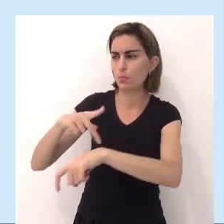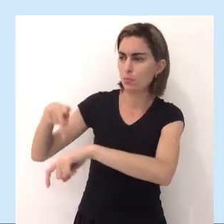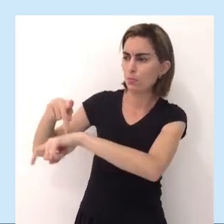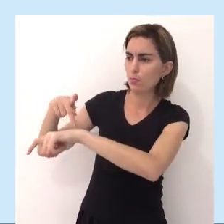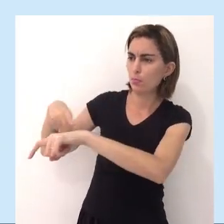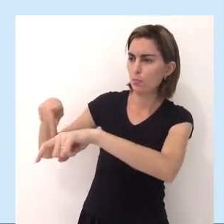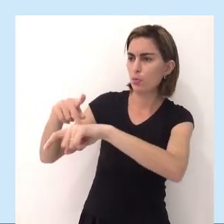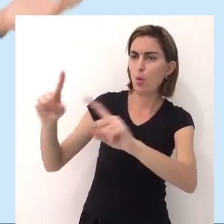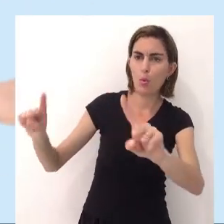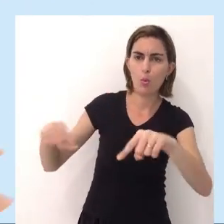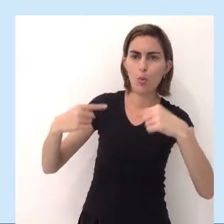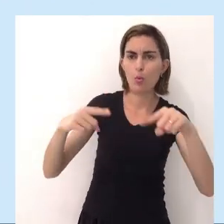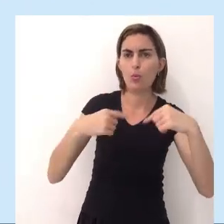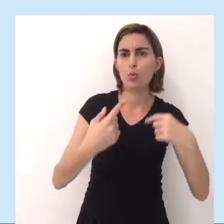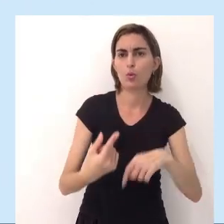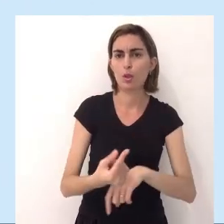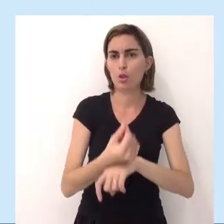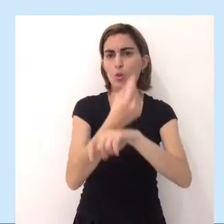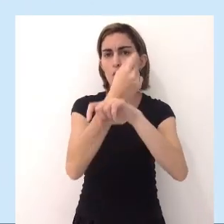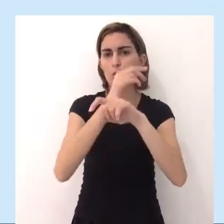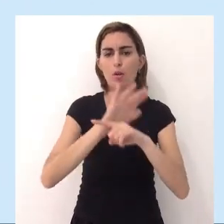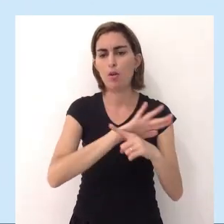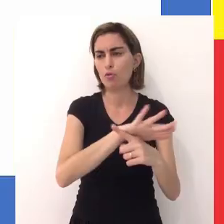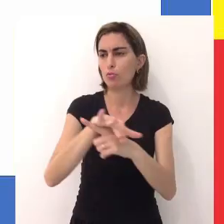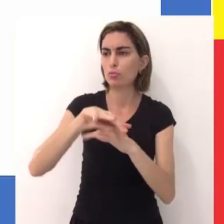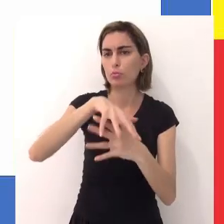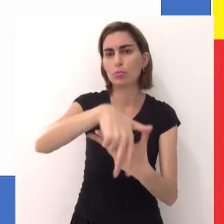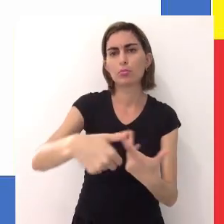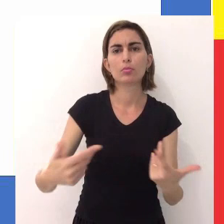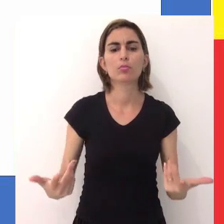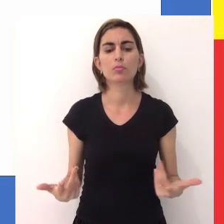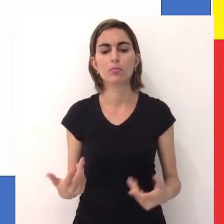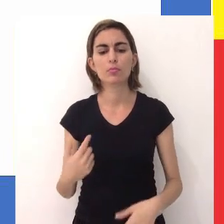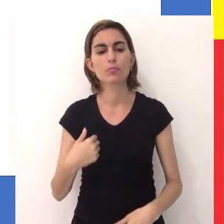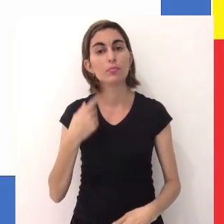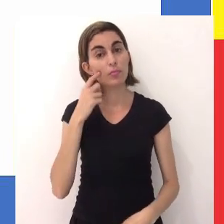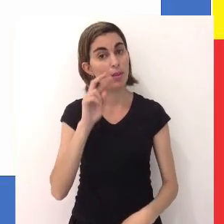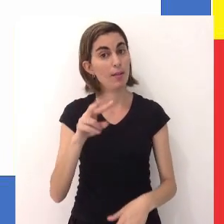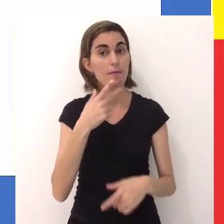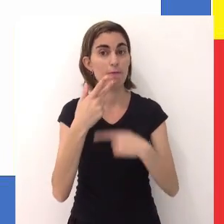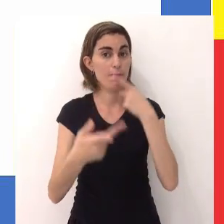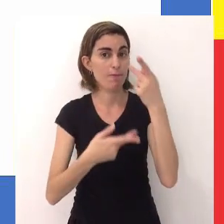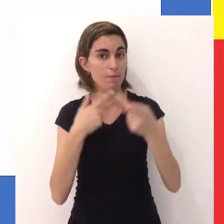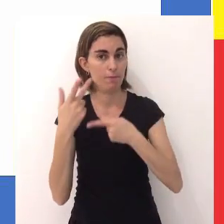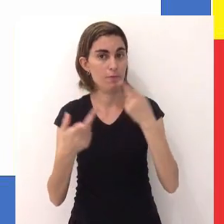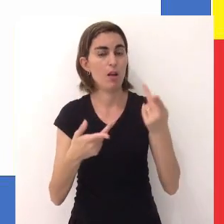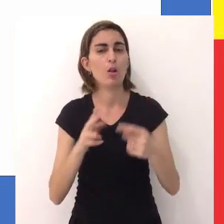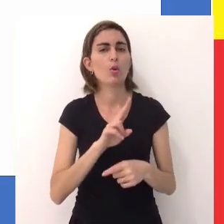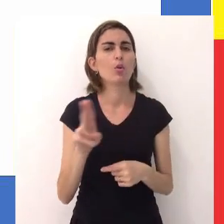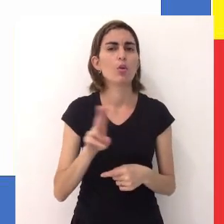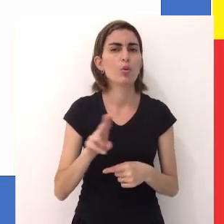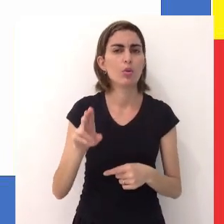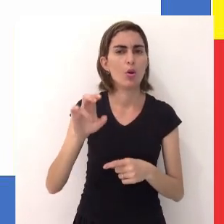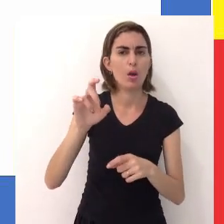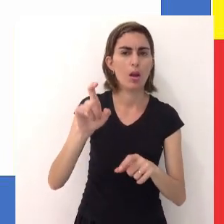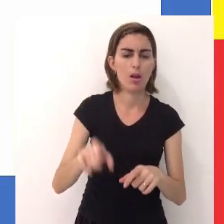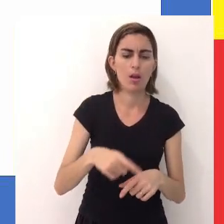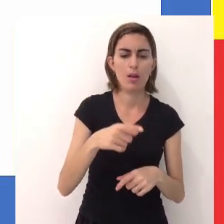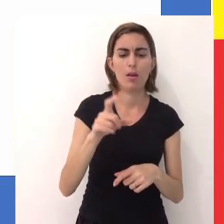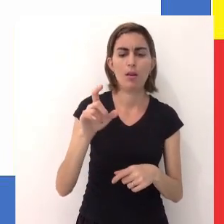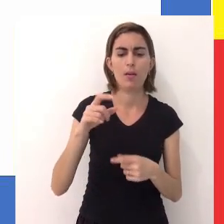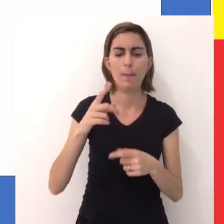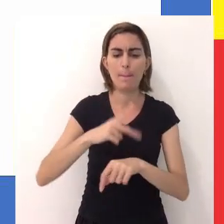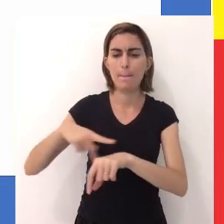estão contra a economia que salva todo mundo? Observa na tela, tá? Então, eles falam de um chamado eixo do mal,